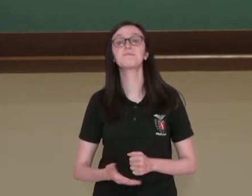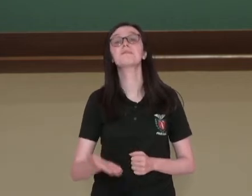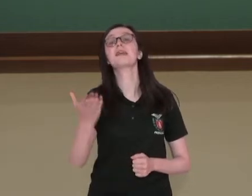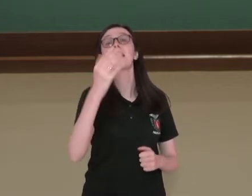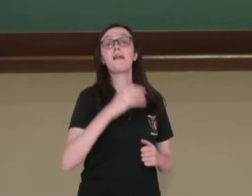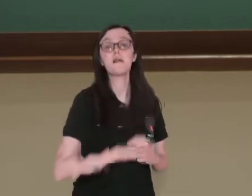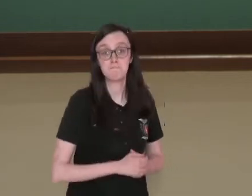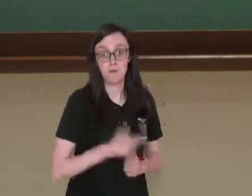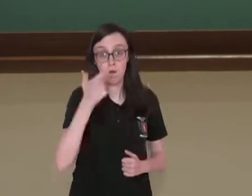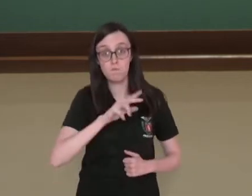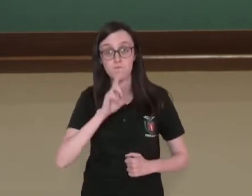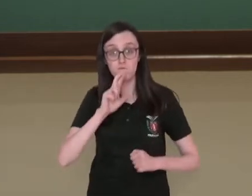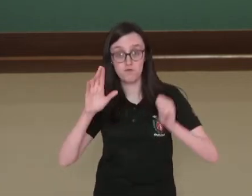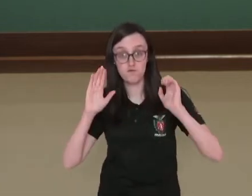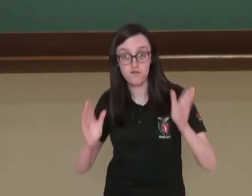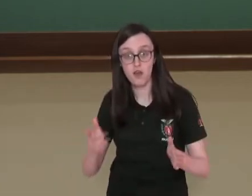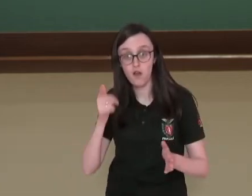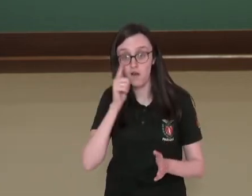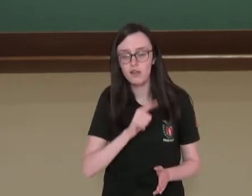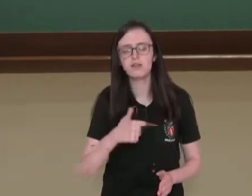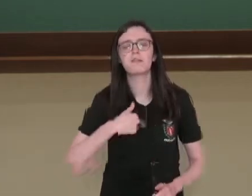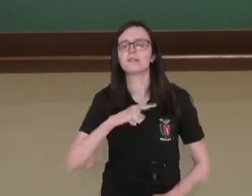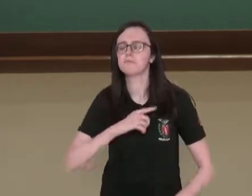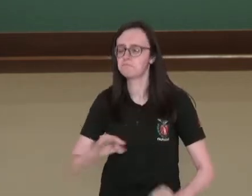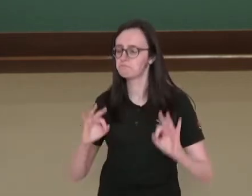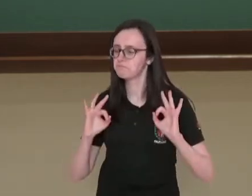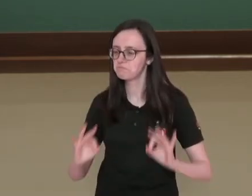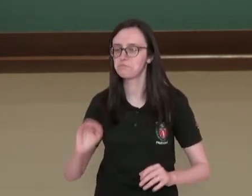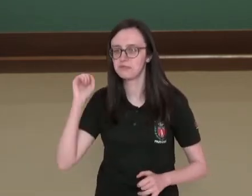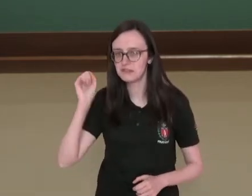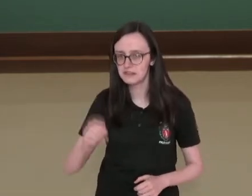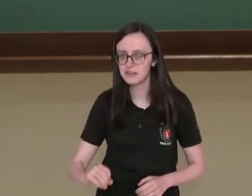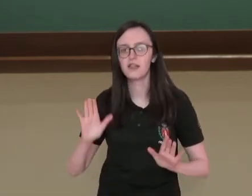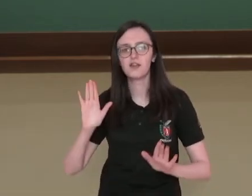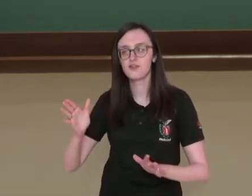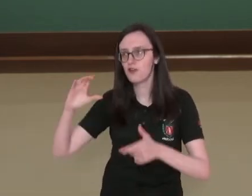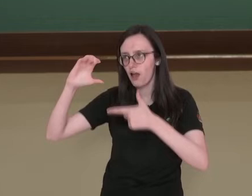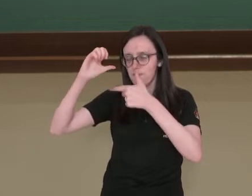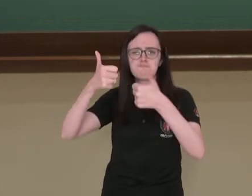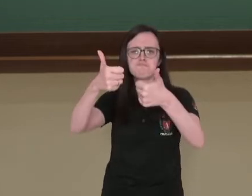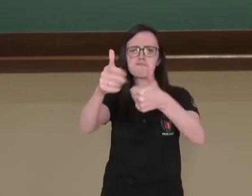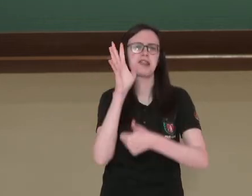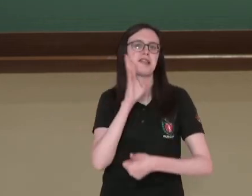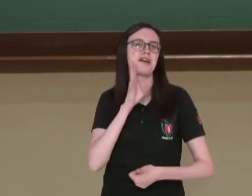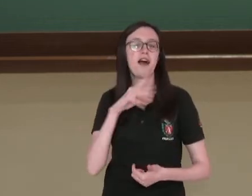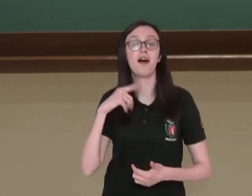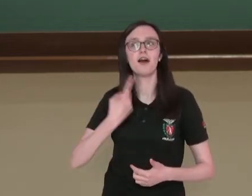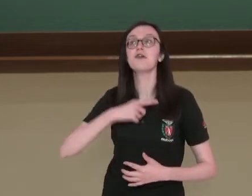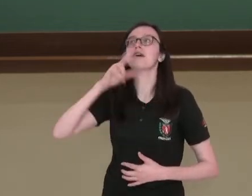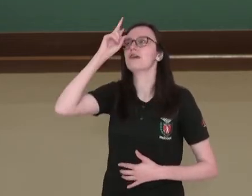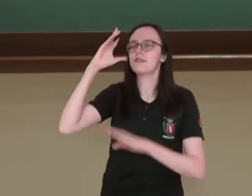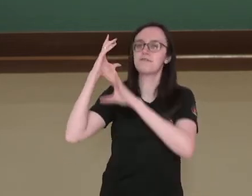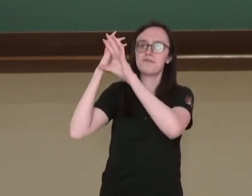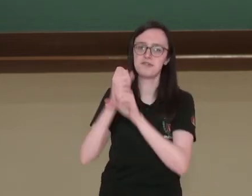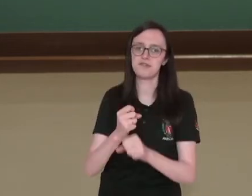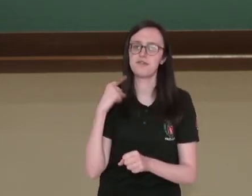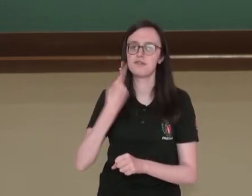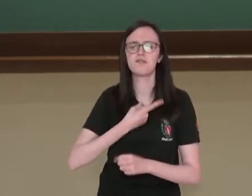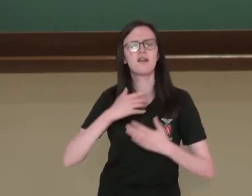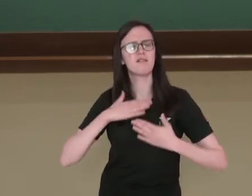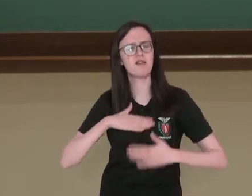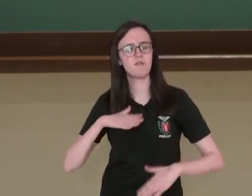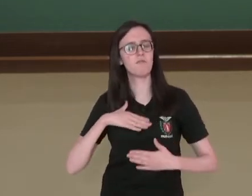E aí, galera, conseguiram resolver o problema? Eu acho que tenho certeza que sim. Problema legal para a gente lembrar. A gente está começando